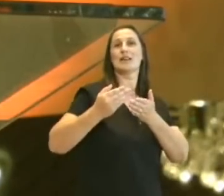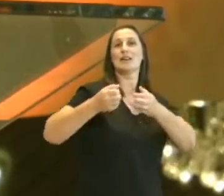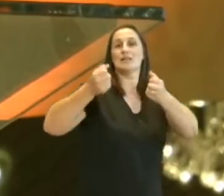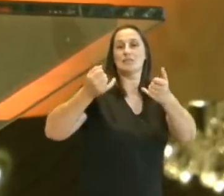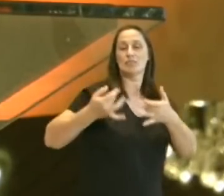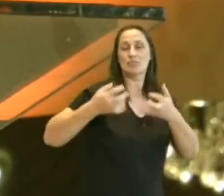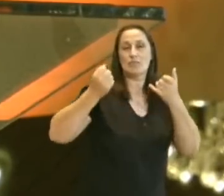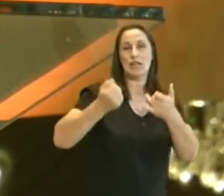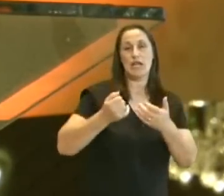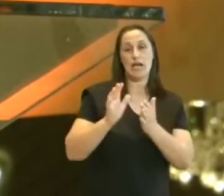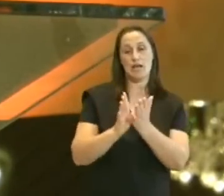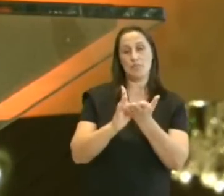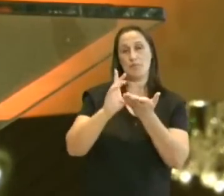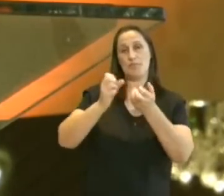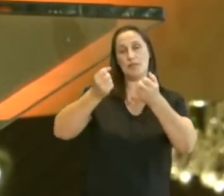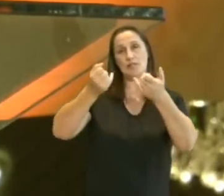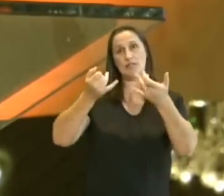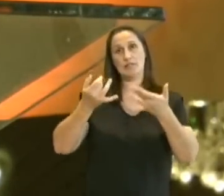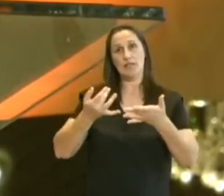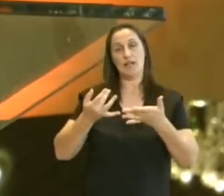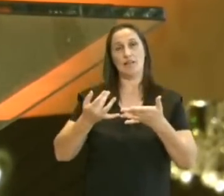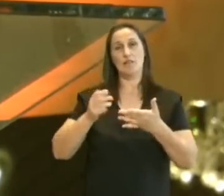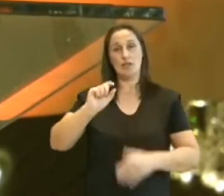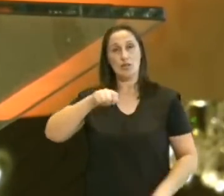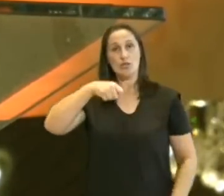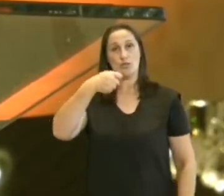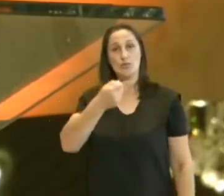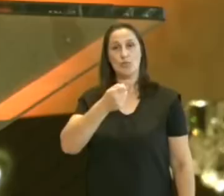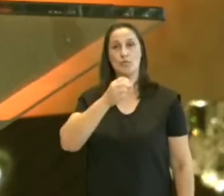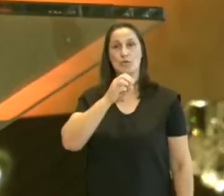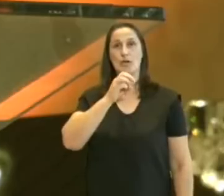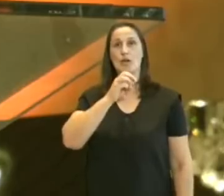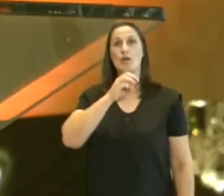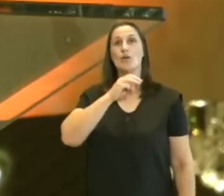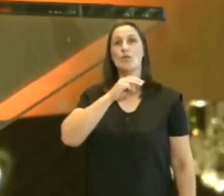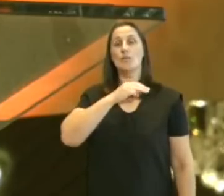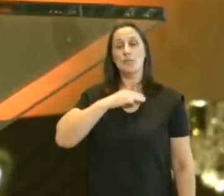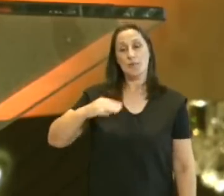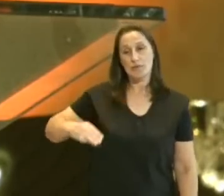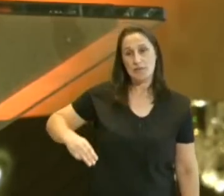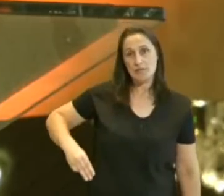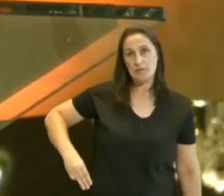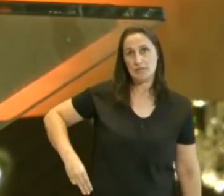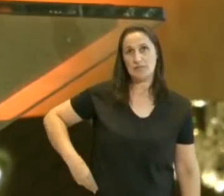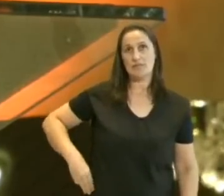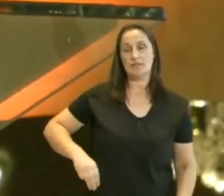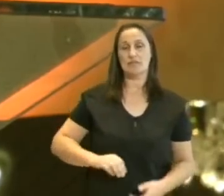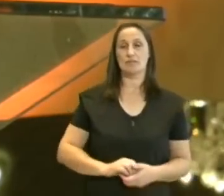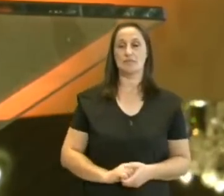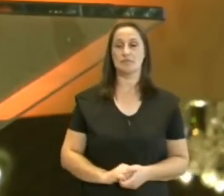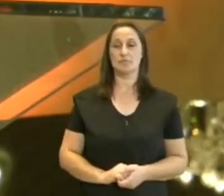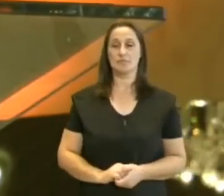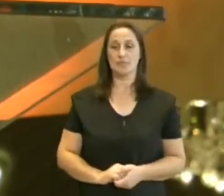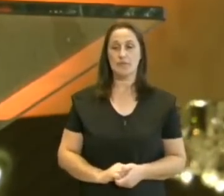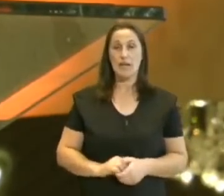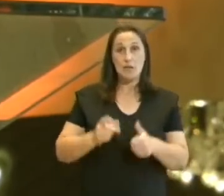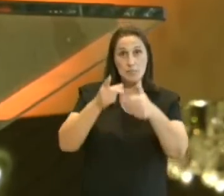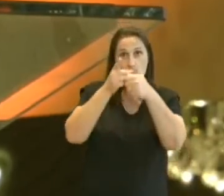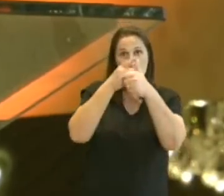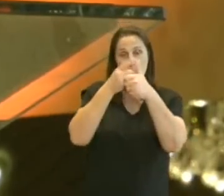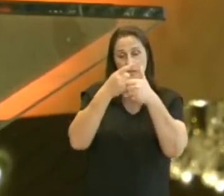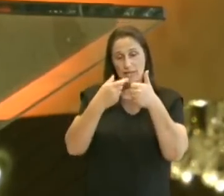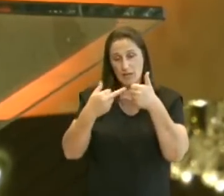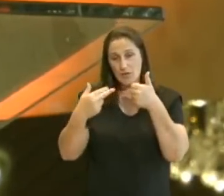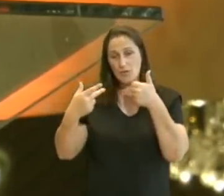sobre o Messias. E a primeira coisa que Jesus foi mostrar é que o entendimento que eles tinham